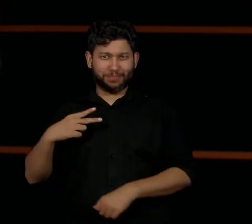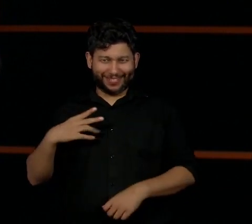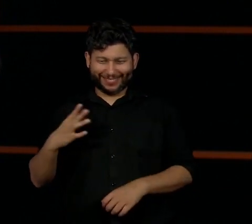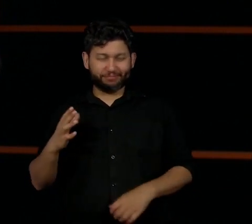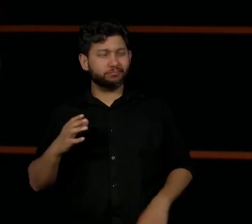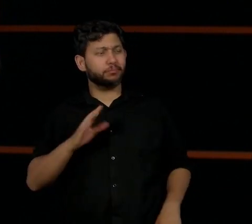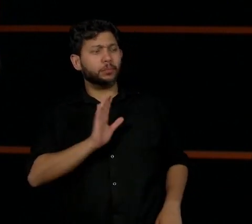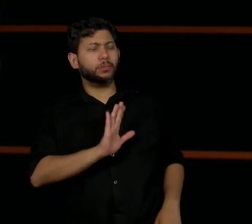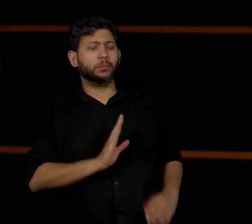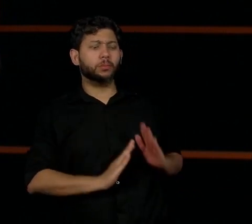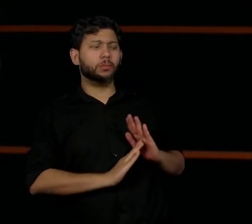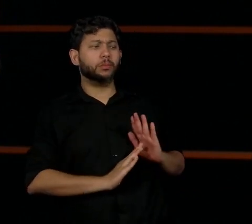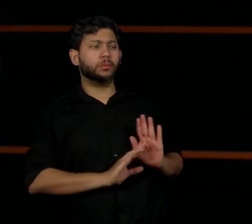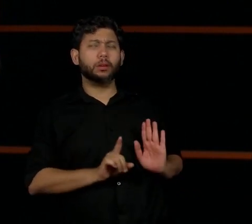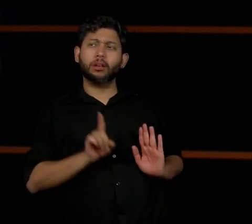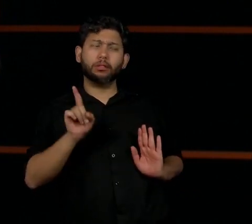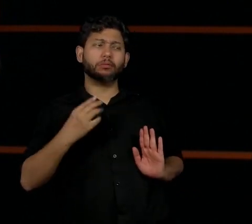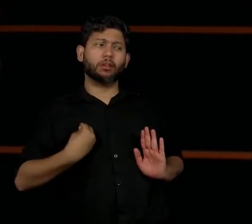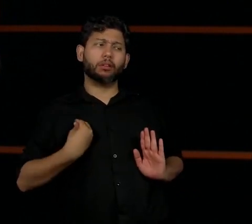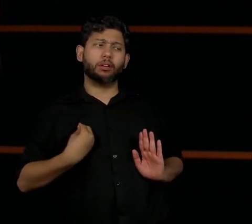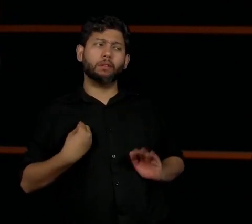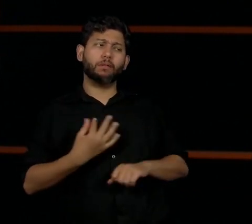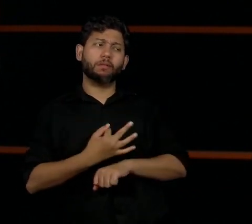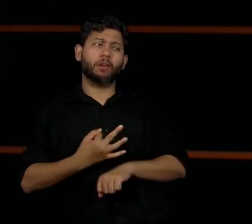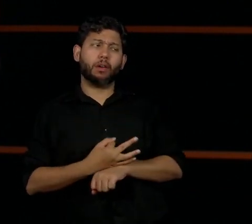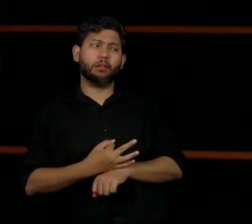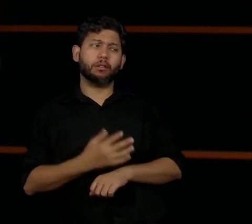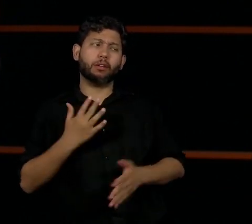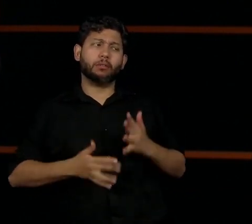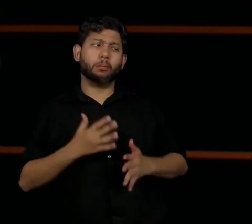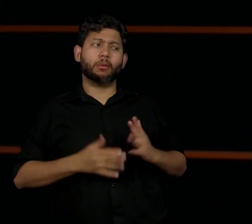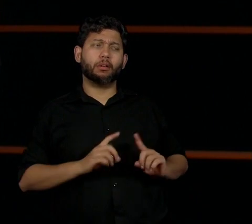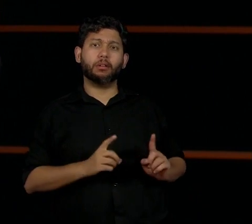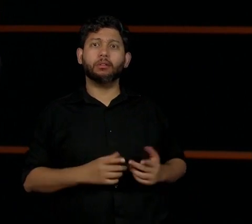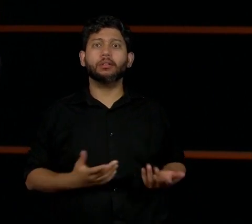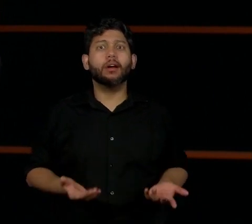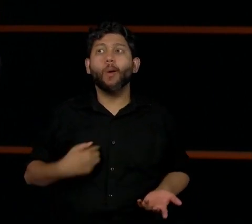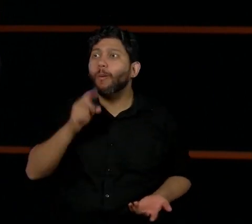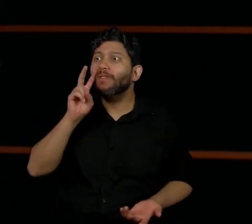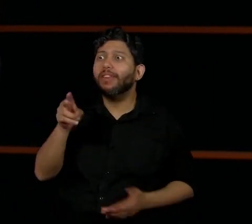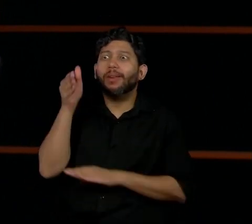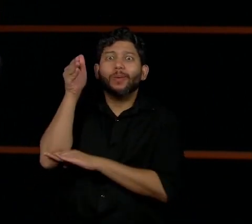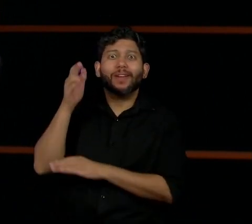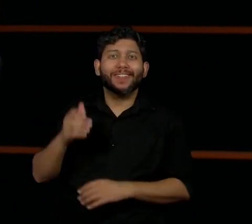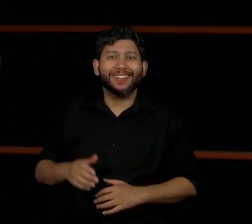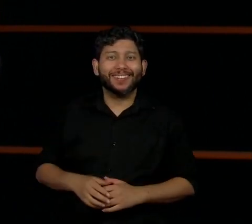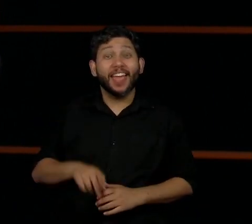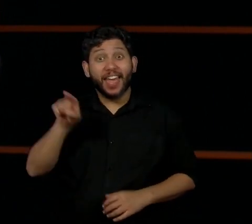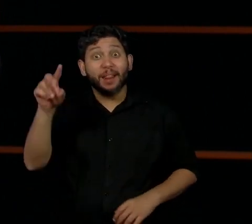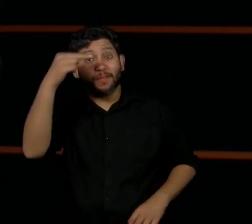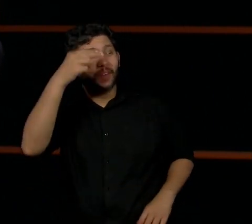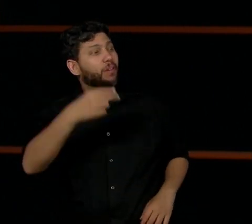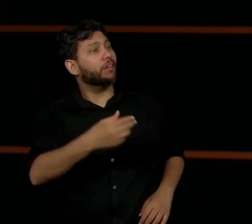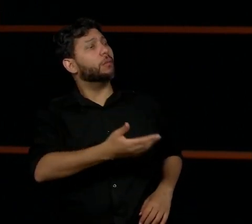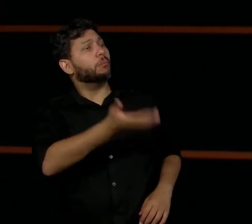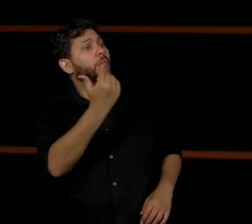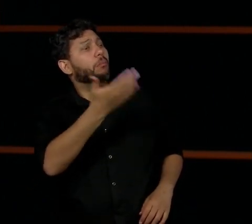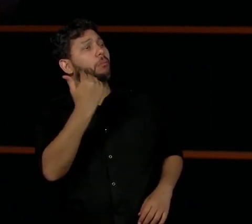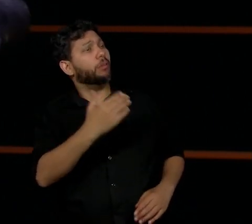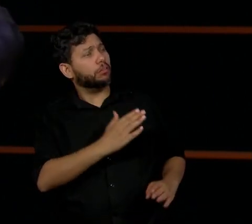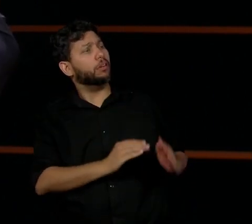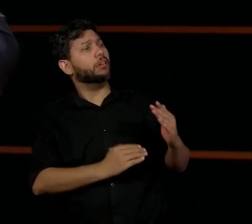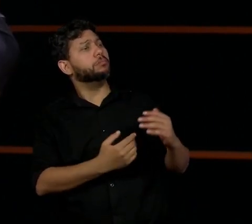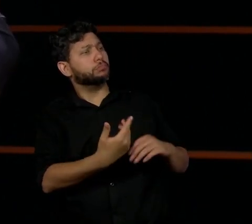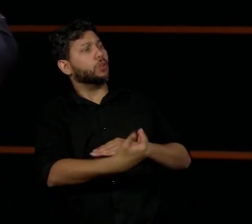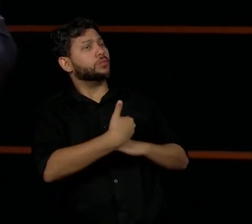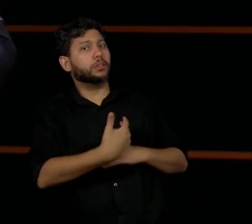vamos incomodar o Chico Anísio, que ele está aí nas férias dele, tá? Mas ele me viu ao longe e me chamou, pode deixar entrar, o que é, garoto, pode entrar. E ali